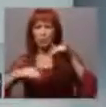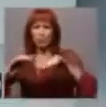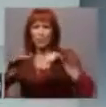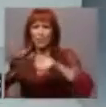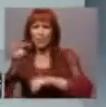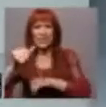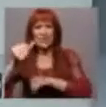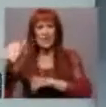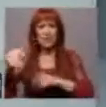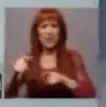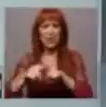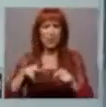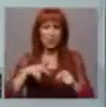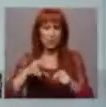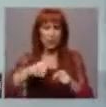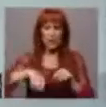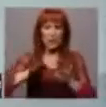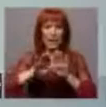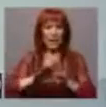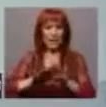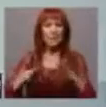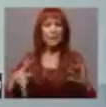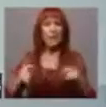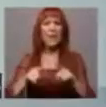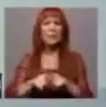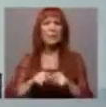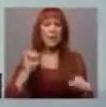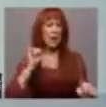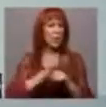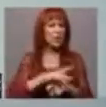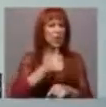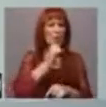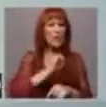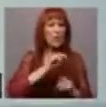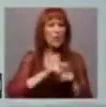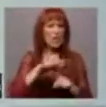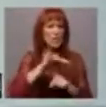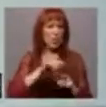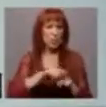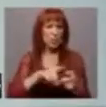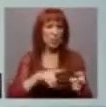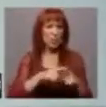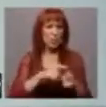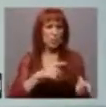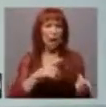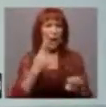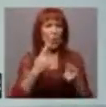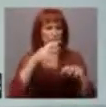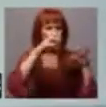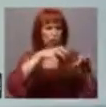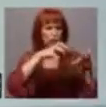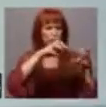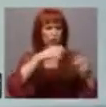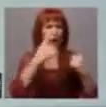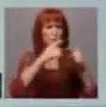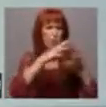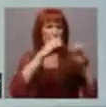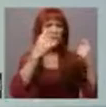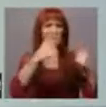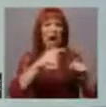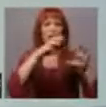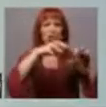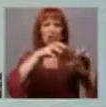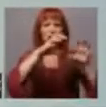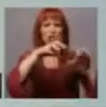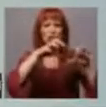de semana para a Península Ibérica. No Atlântico os Açores estão numa situação pós-frontal com alguns aguaceiros, com alguma nebulosidade e